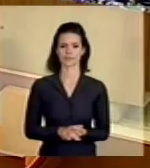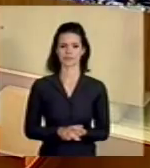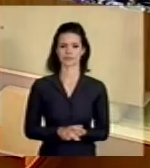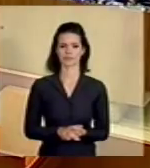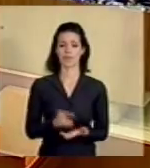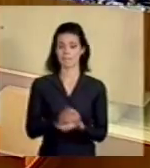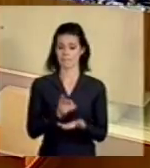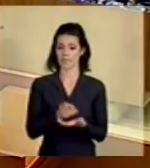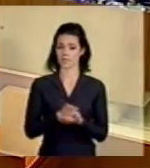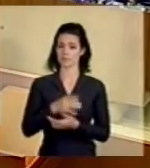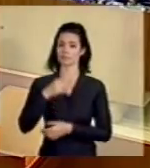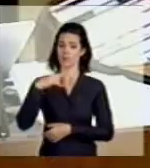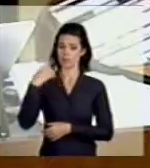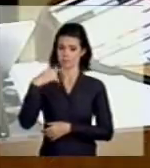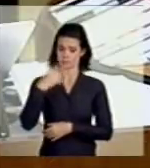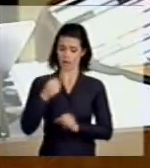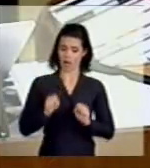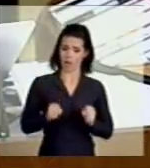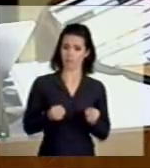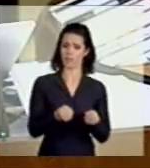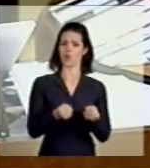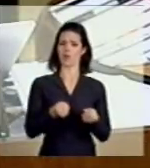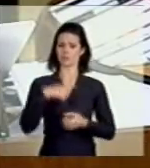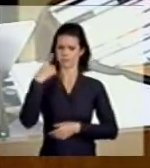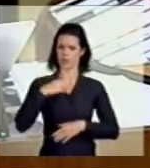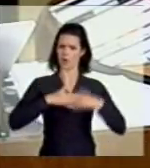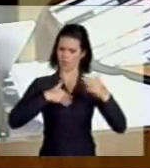por advogados extremamente competentes,